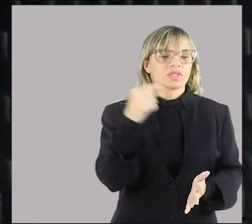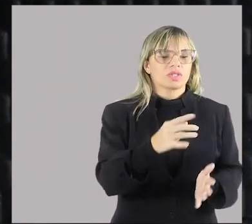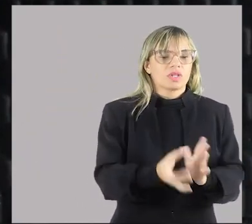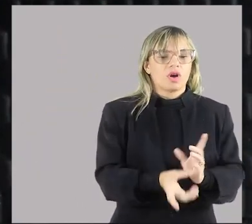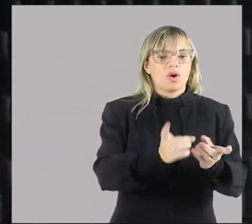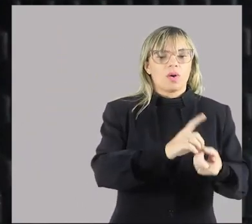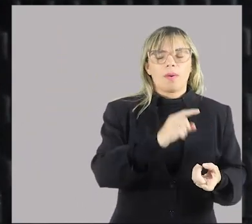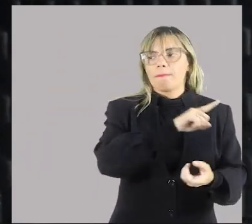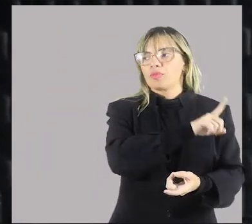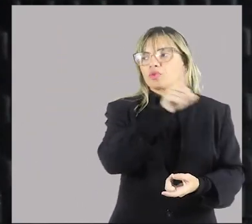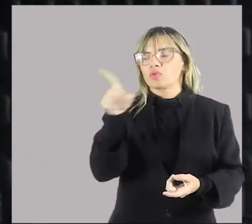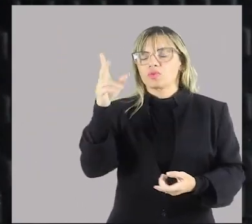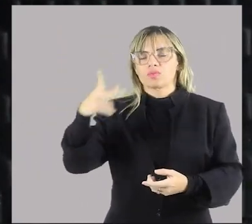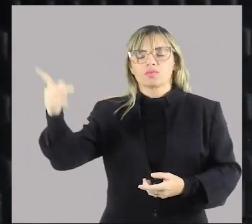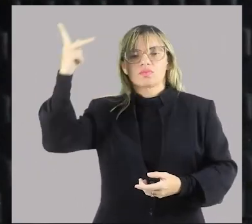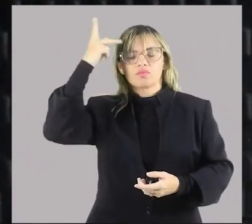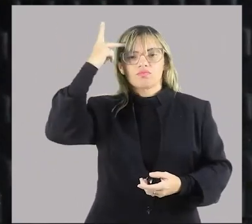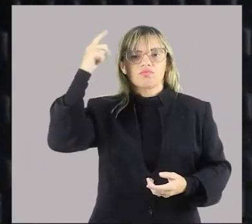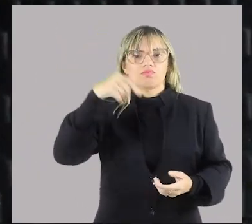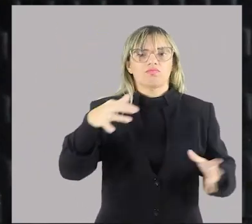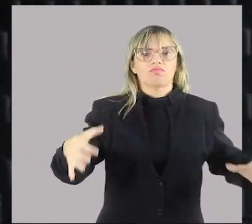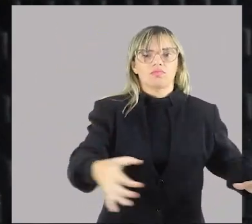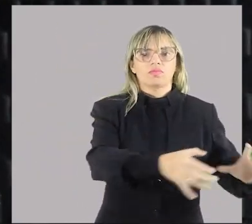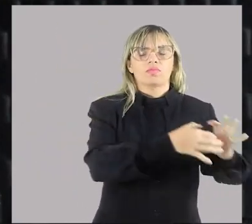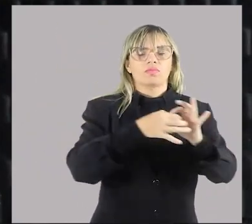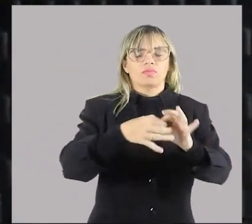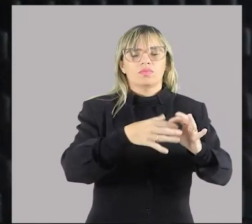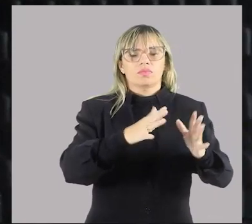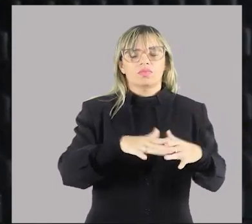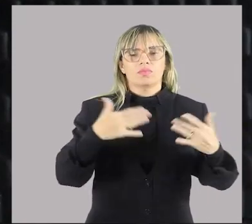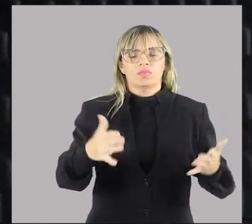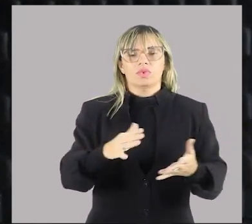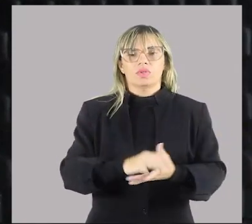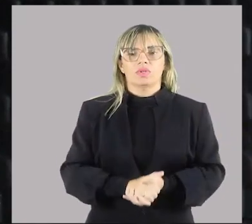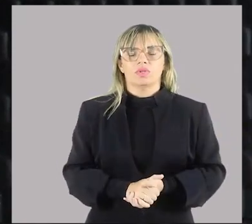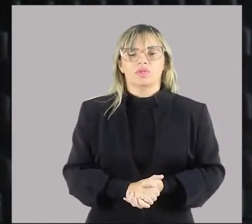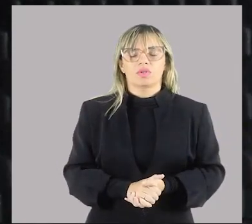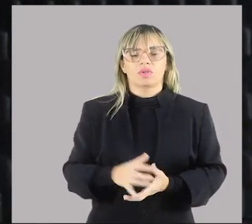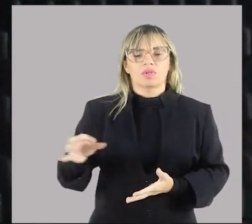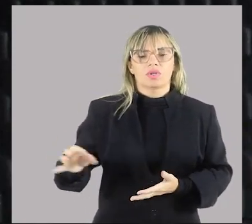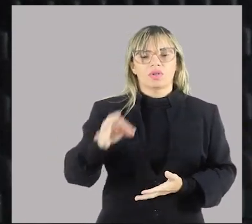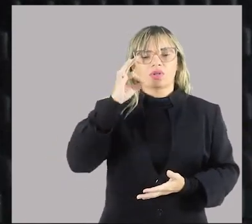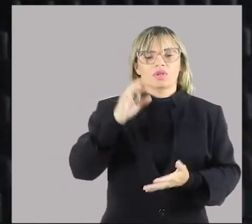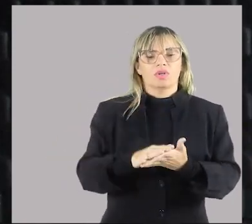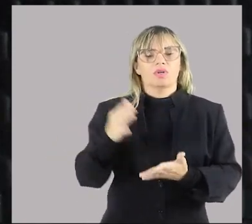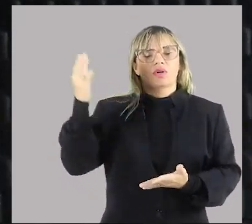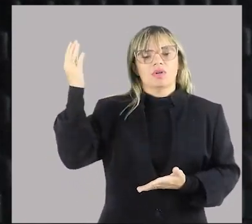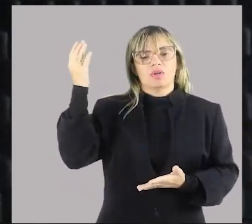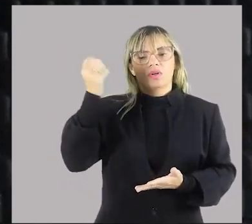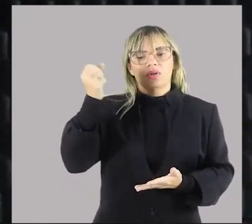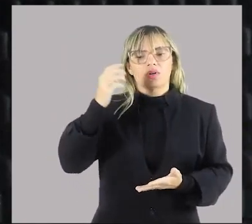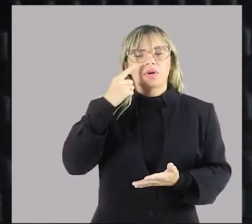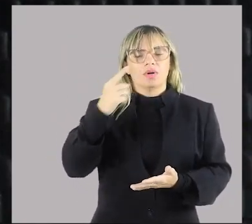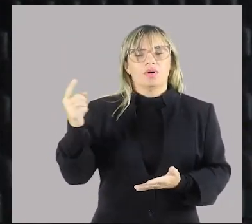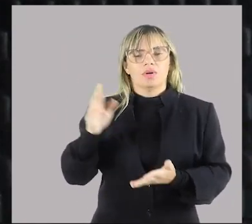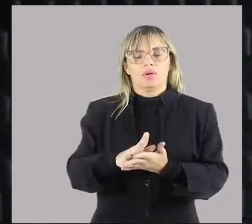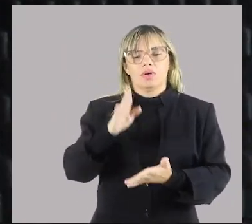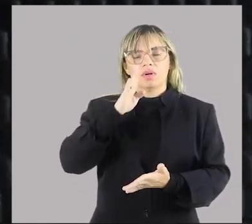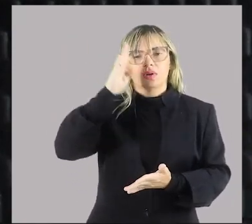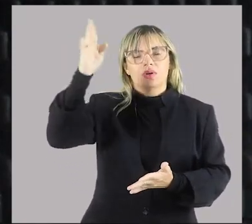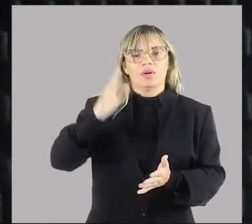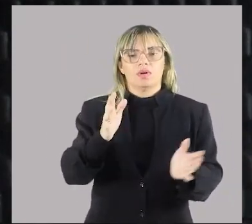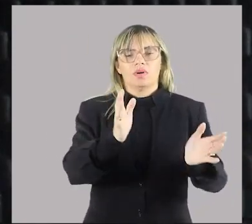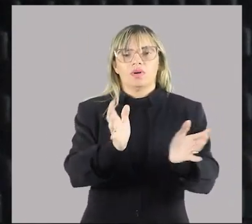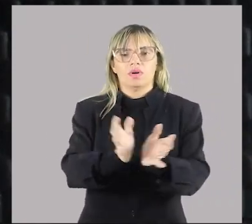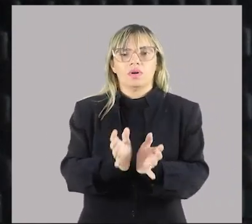oposição. As oligarquias que faziam oposição a Minas de São Paulo, ao café com leite. Ou seja, principalmente as